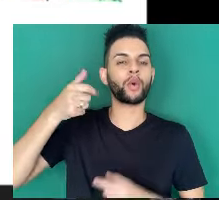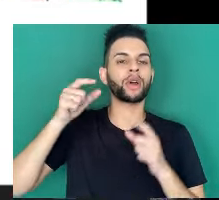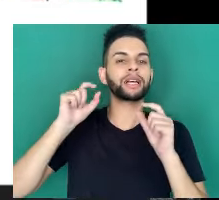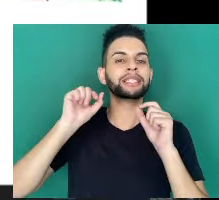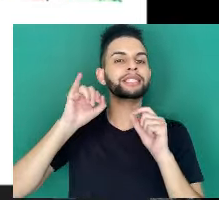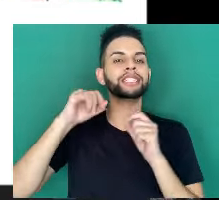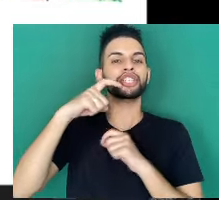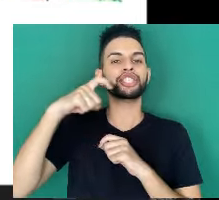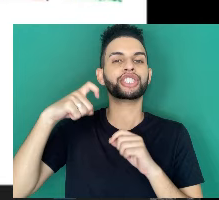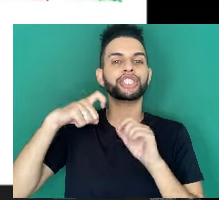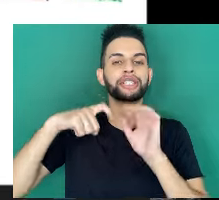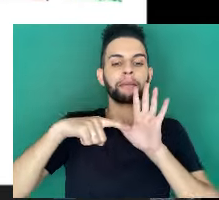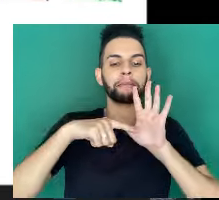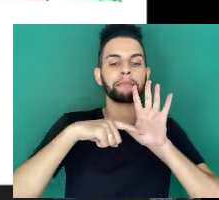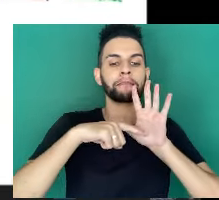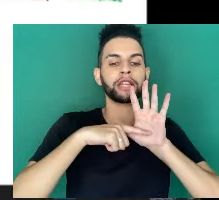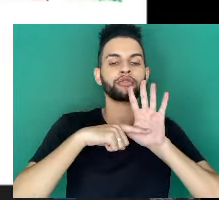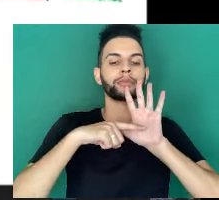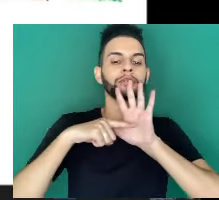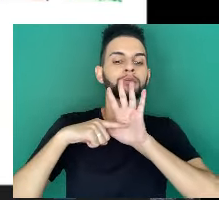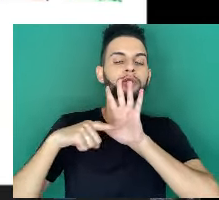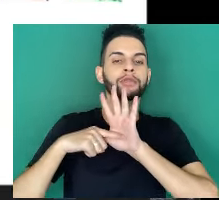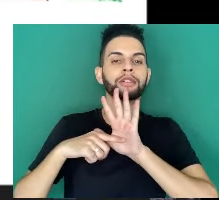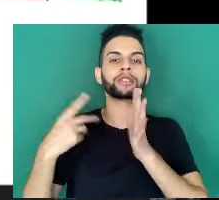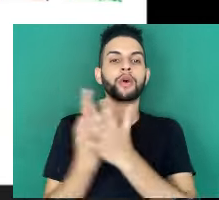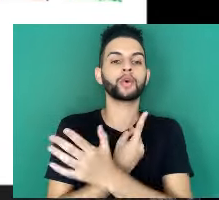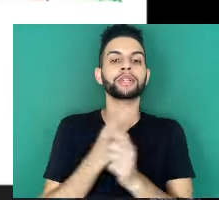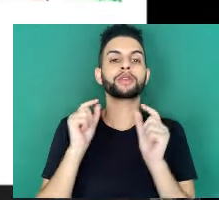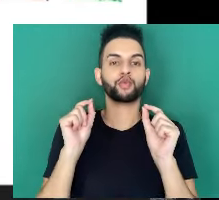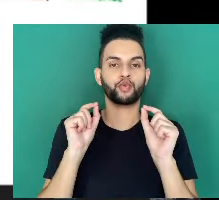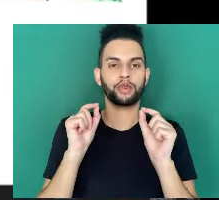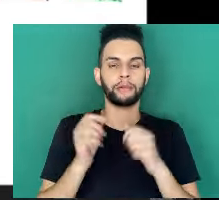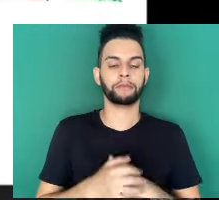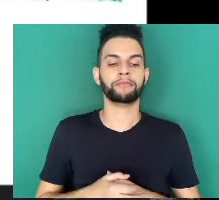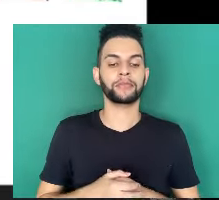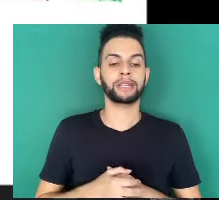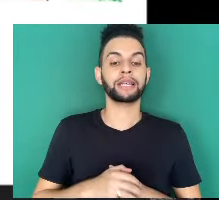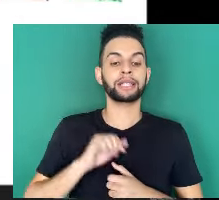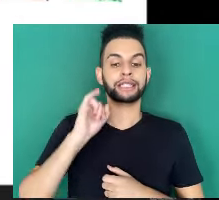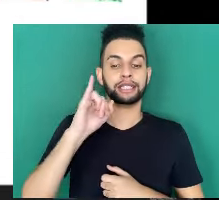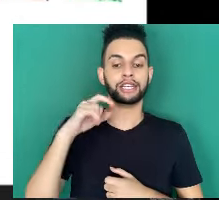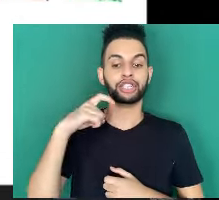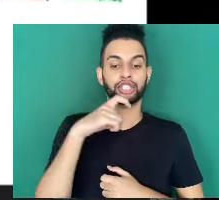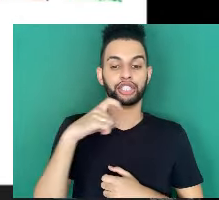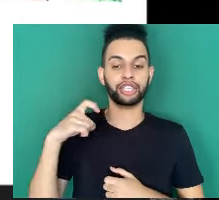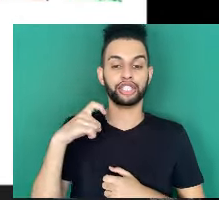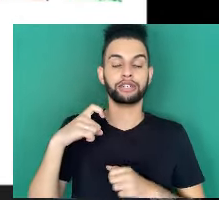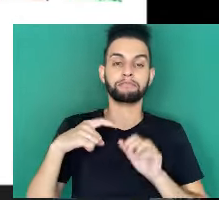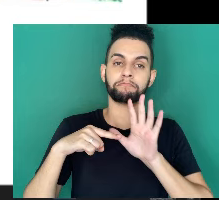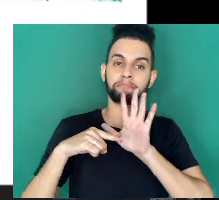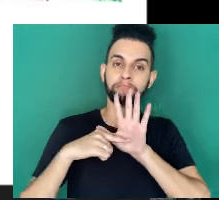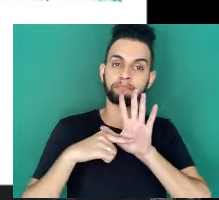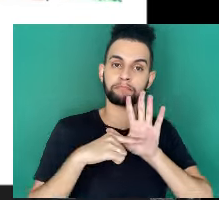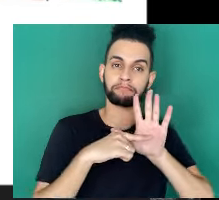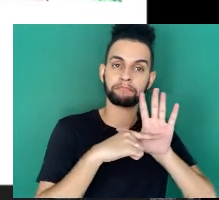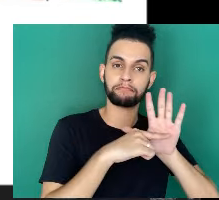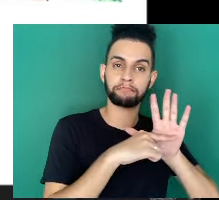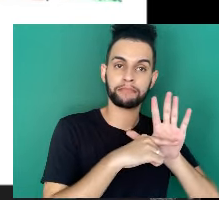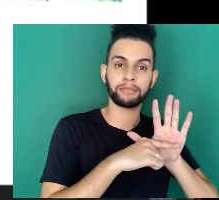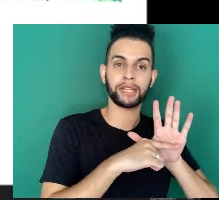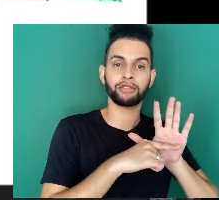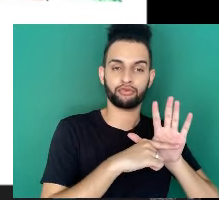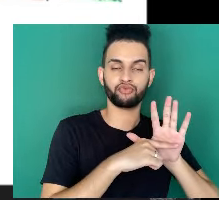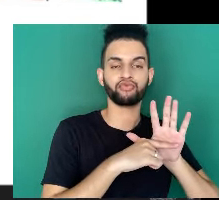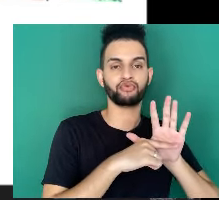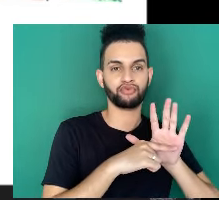vez mais, ou seja, quando o x tende a menos infinito. Então, quando o x diminui cada